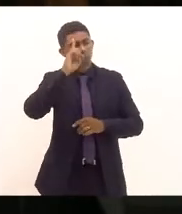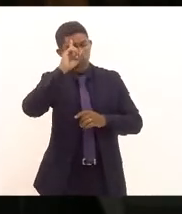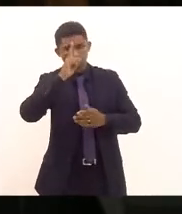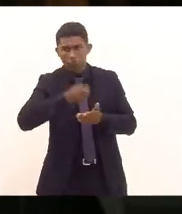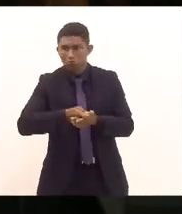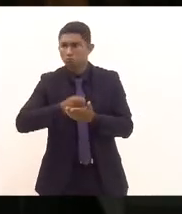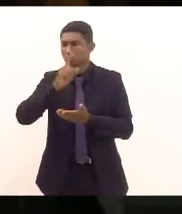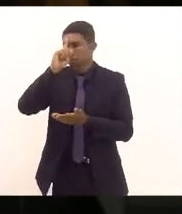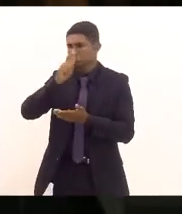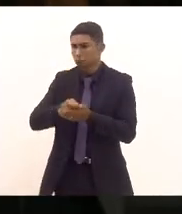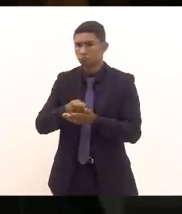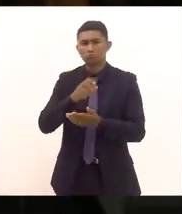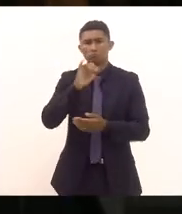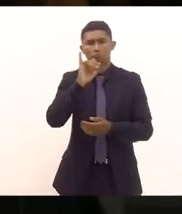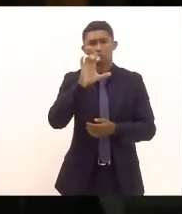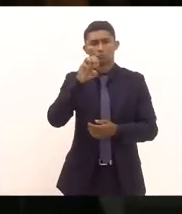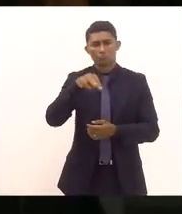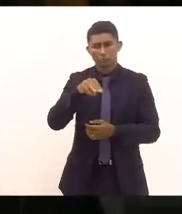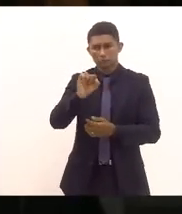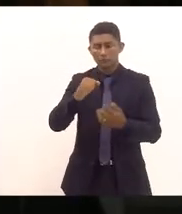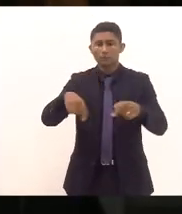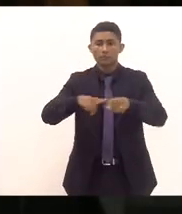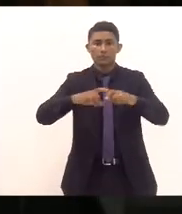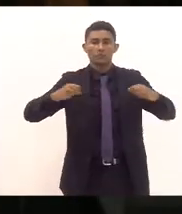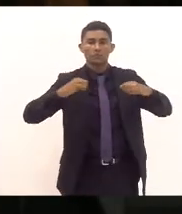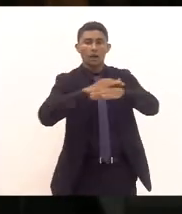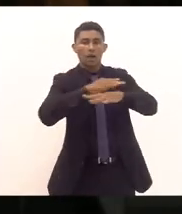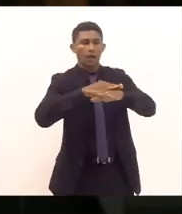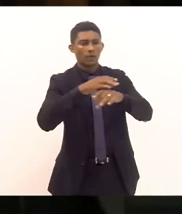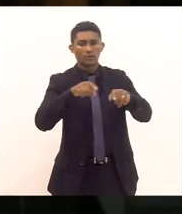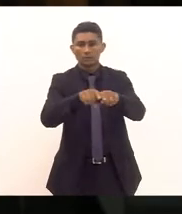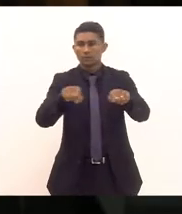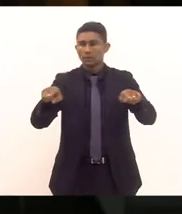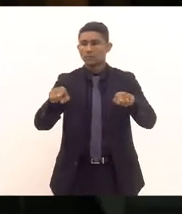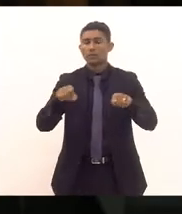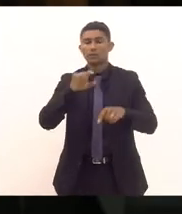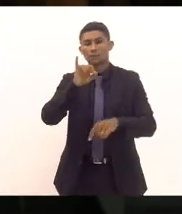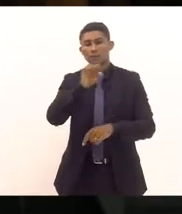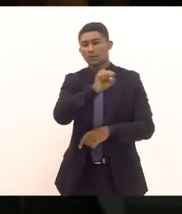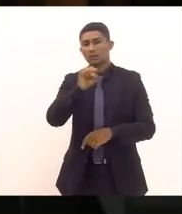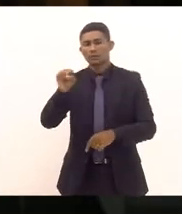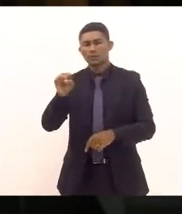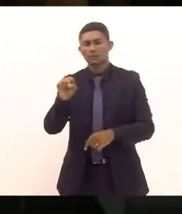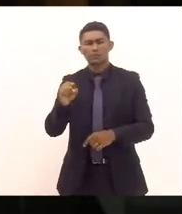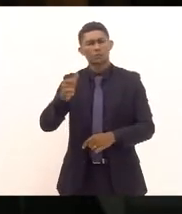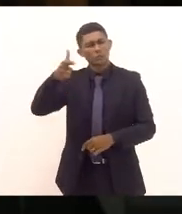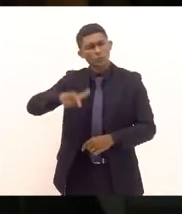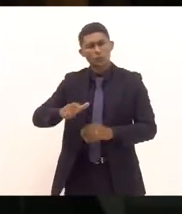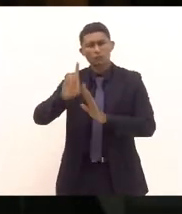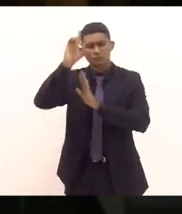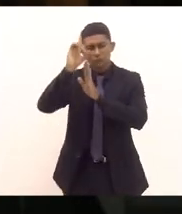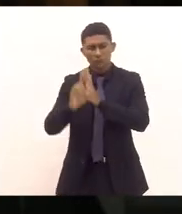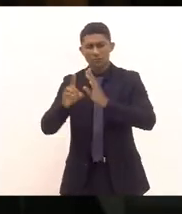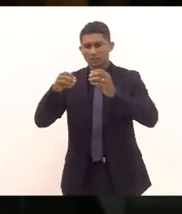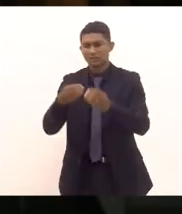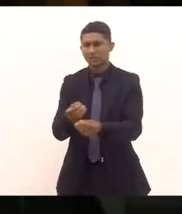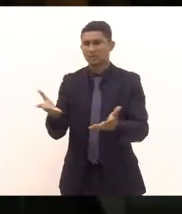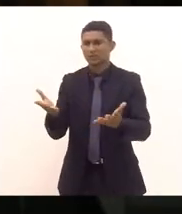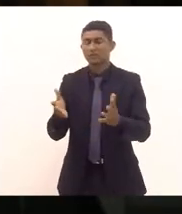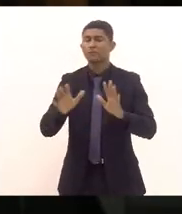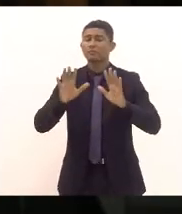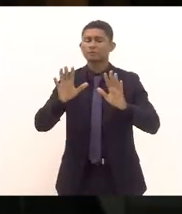e aos municípios o direito de legislar sobre ISS devolver o direito mas